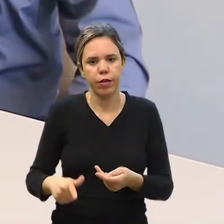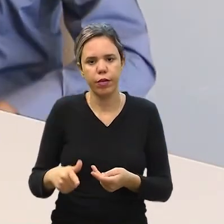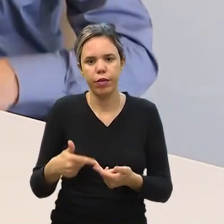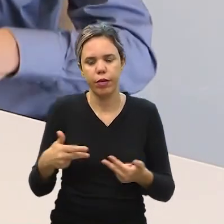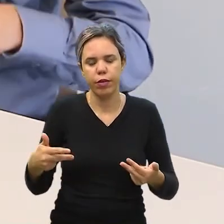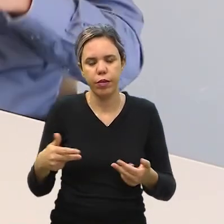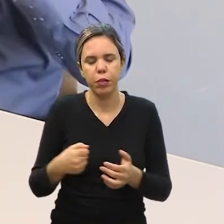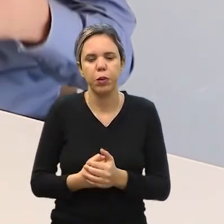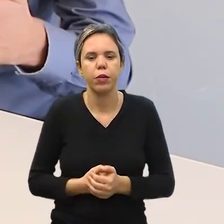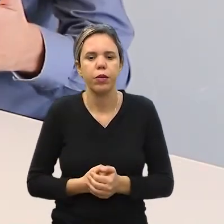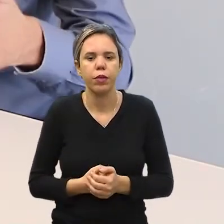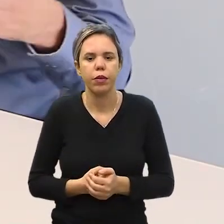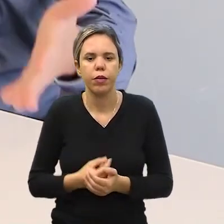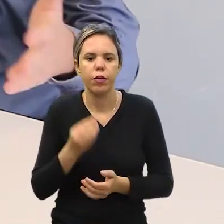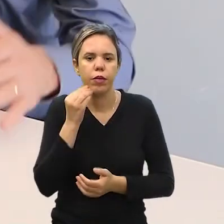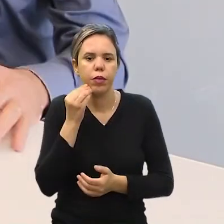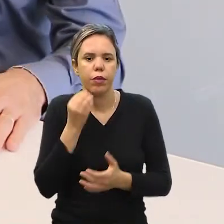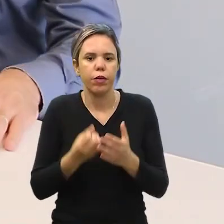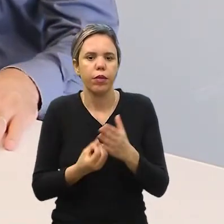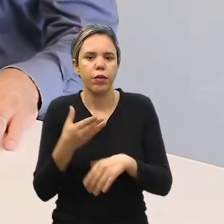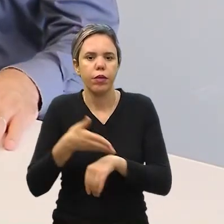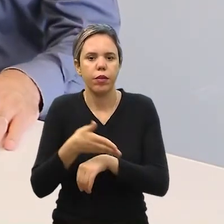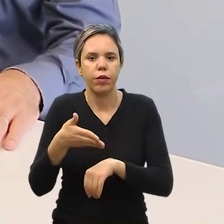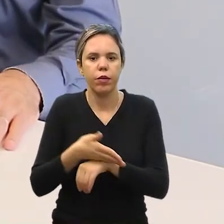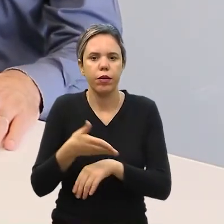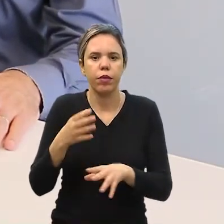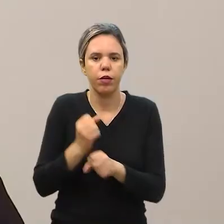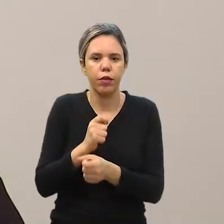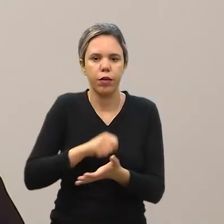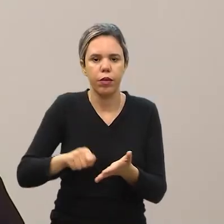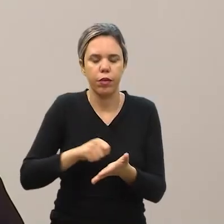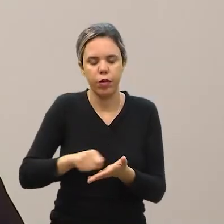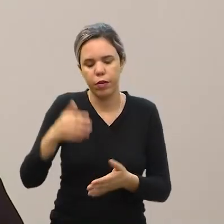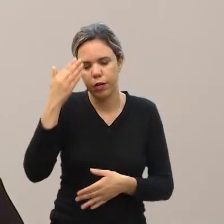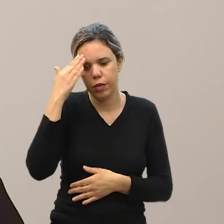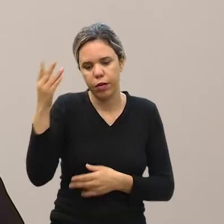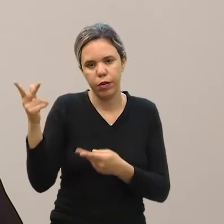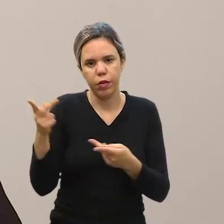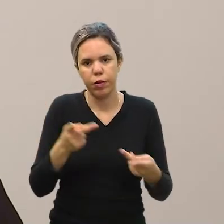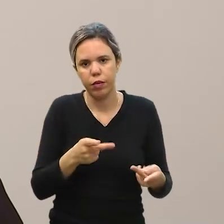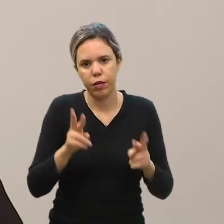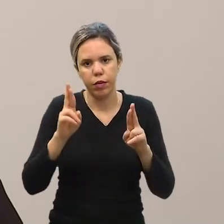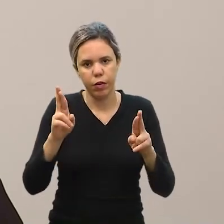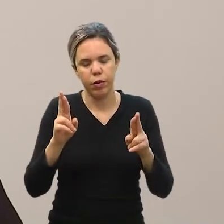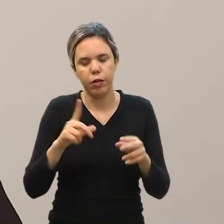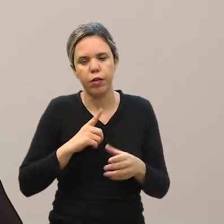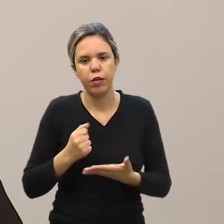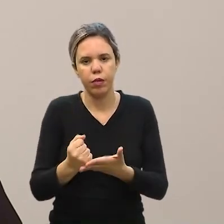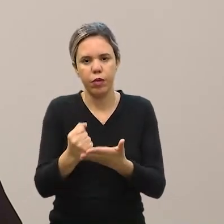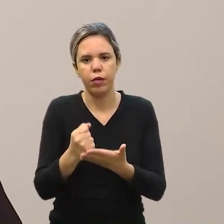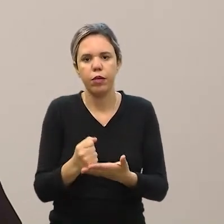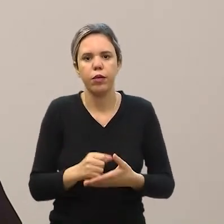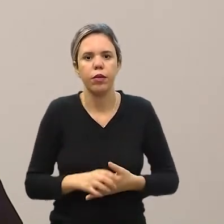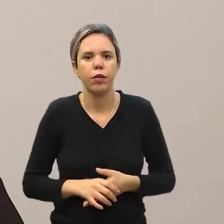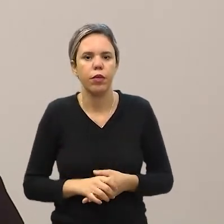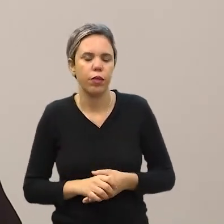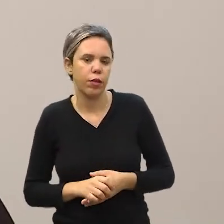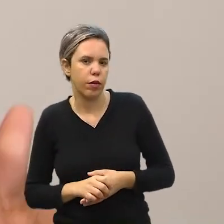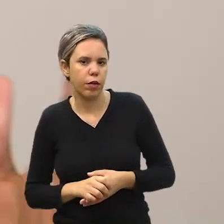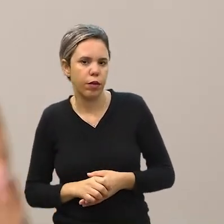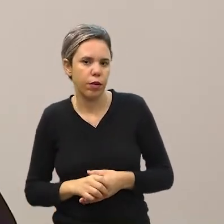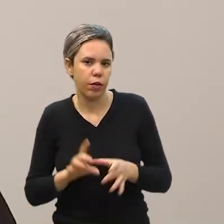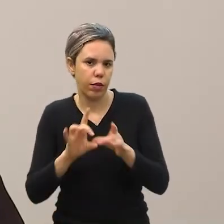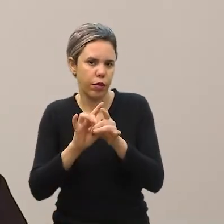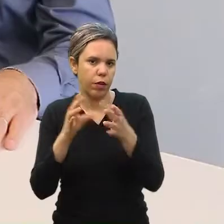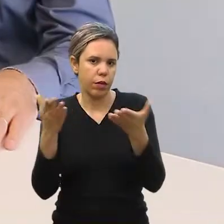outras oportunidades de participar aqui do quadro Na Ponta do Lápis. Eu que agradeço o convite, espero poder ter ajudado de alguma forma. Fico